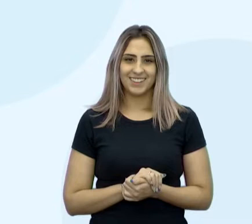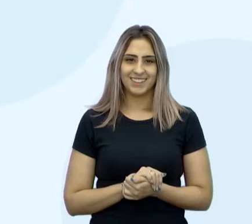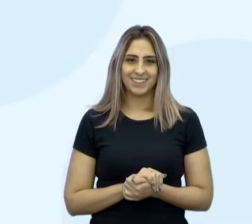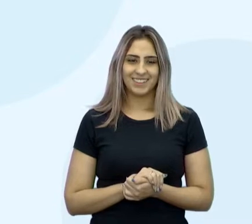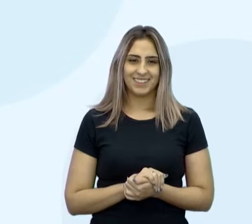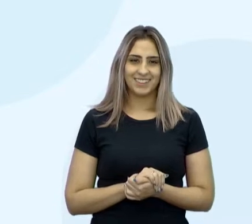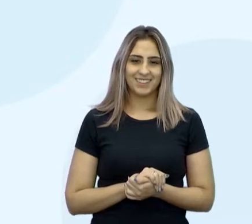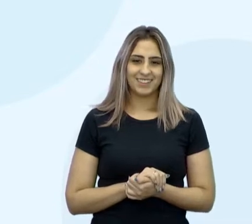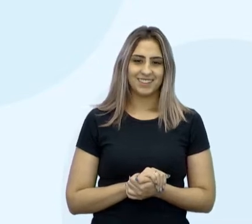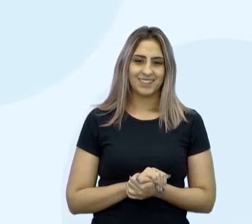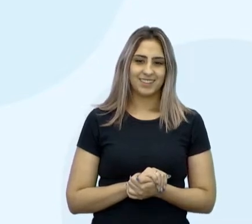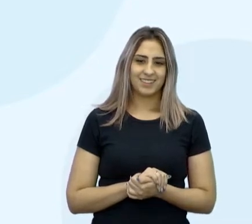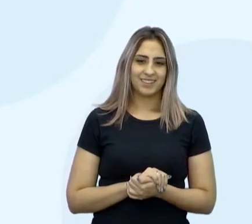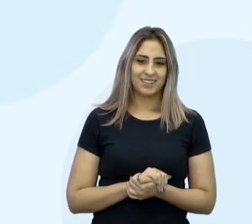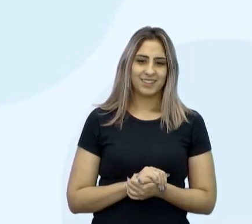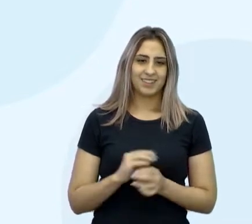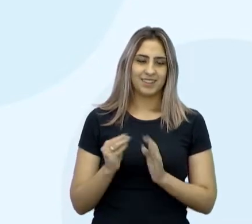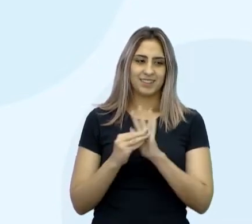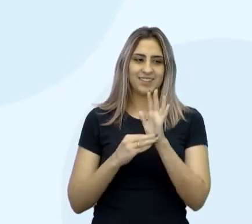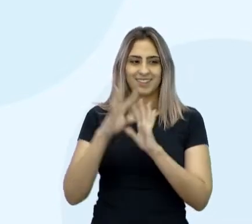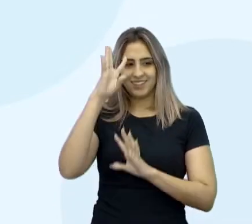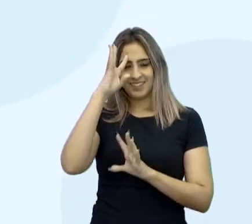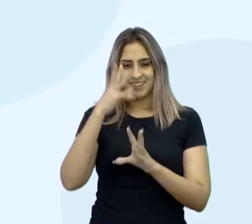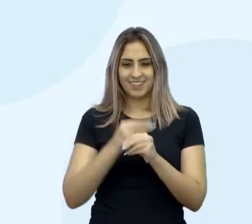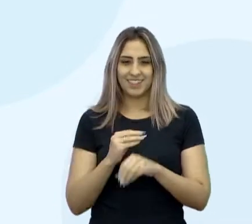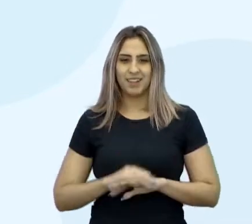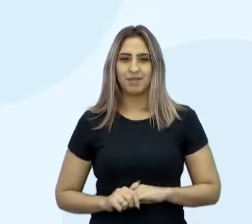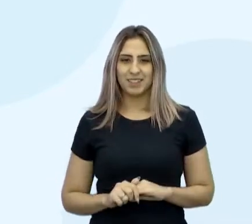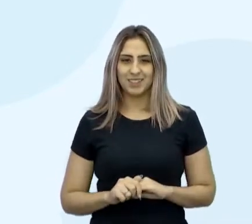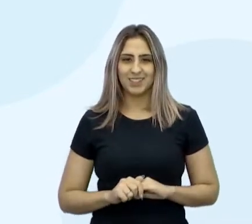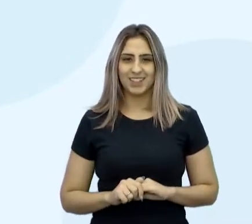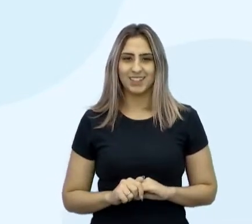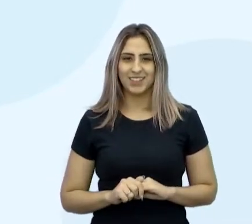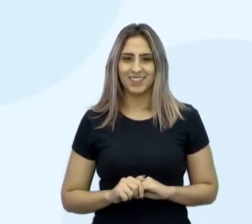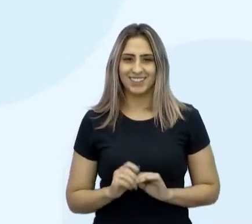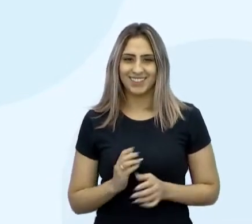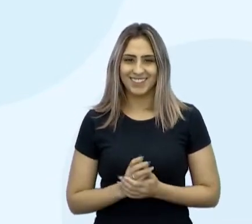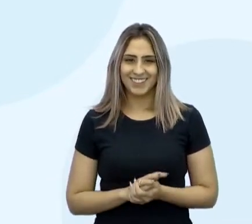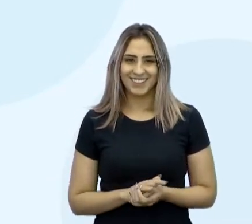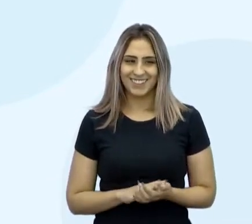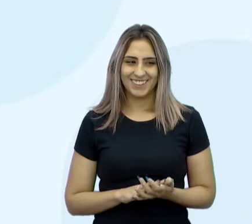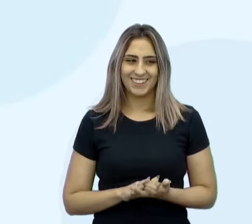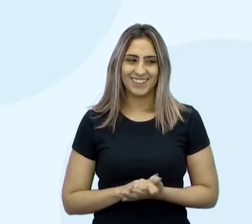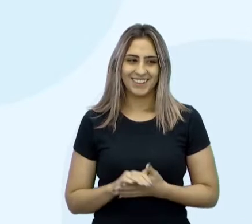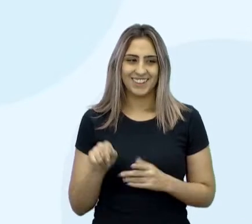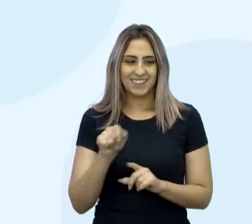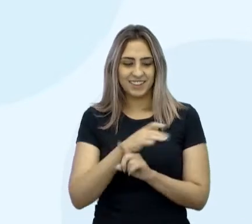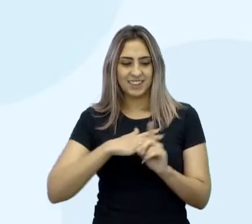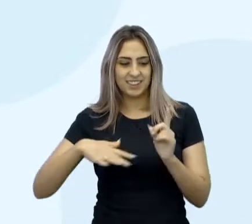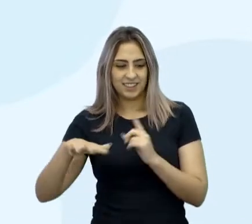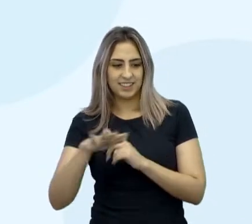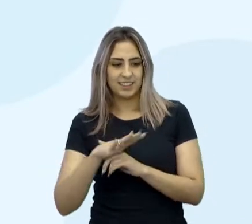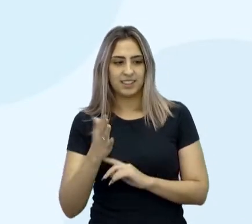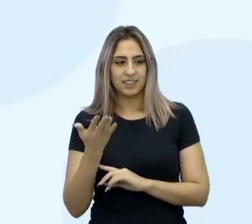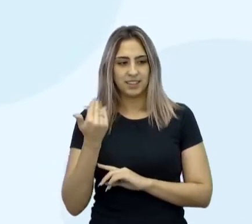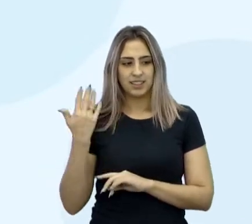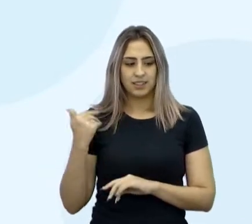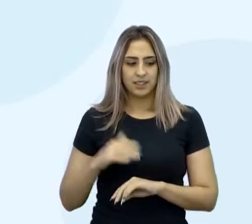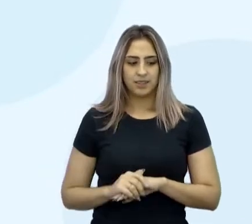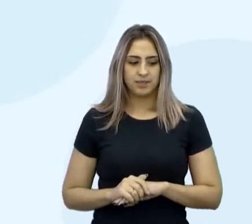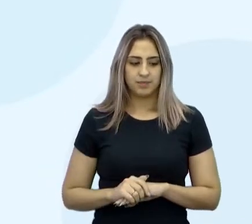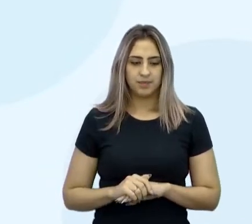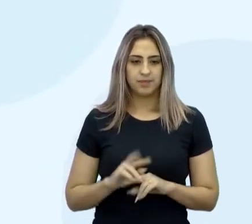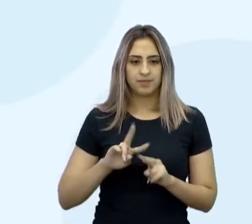E o objetivo dessa aula é compreender as teorias demográficas no contexto da sociedade, da época, e